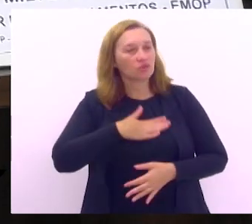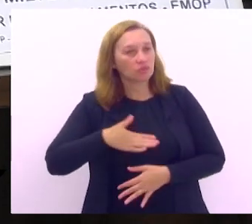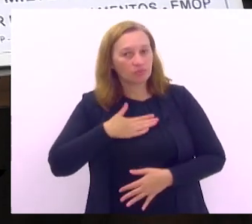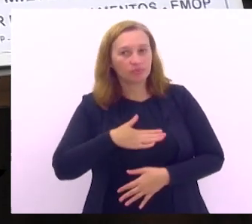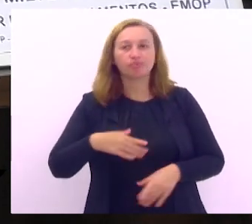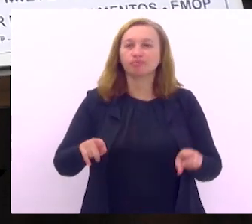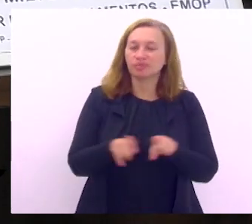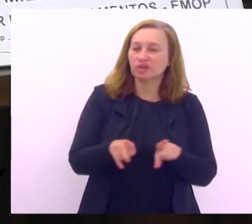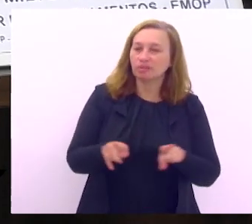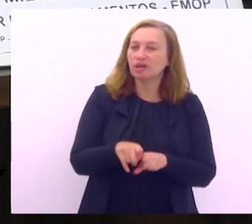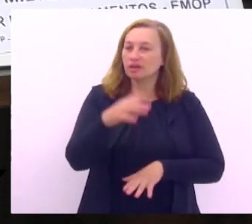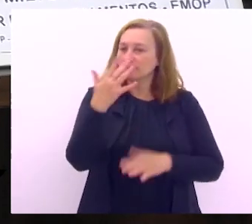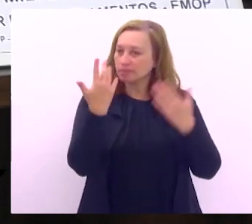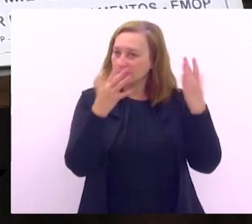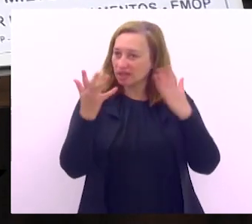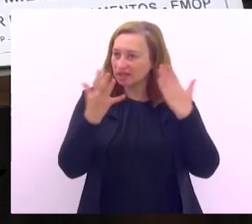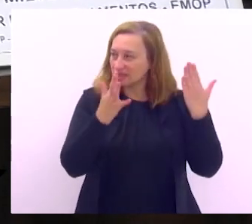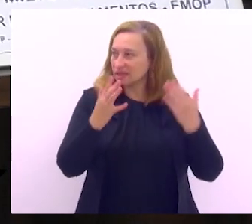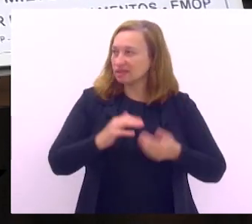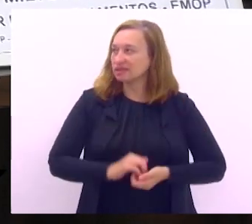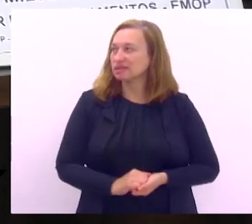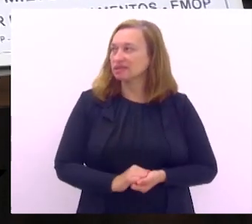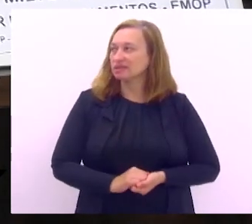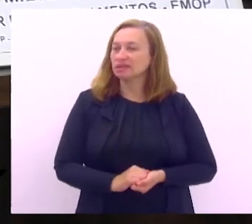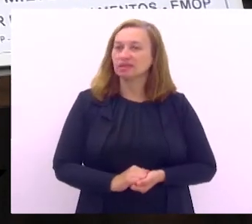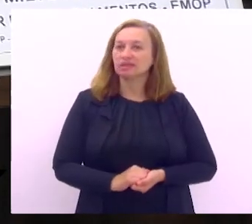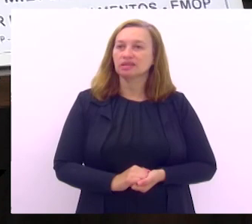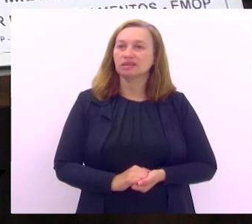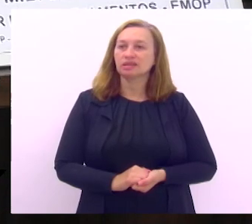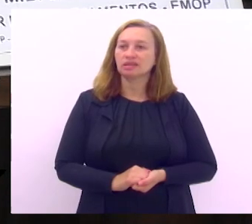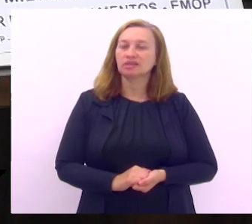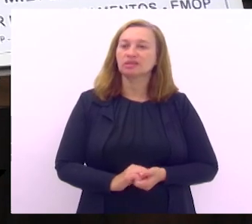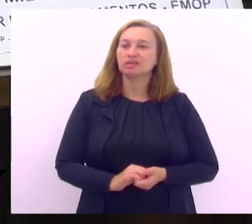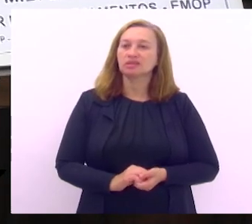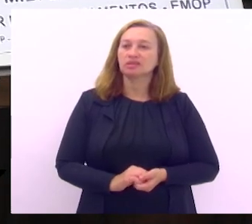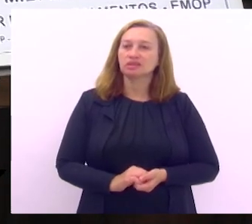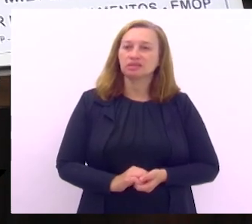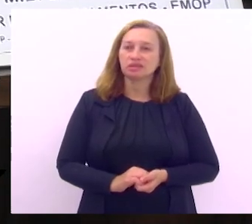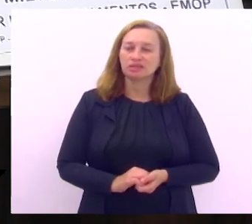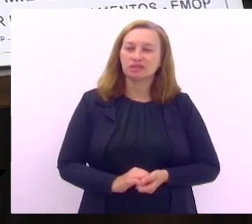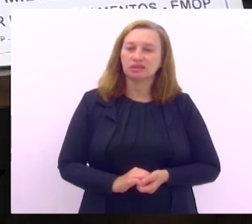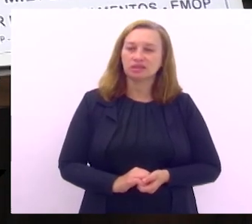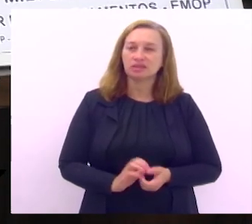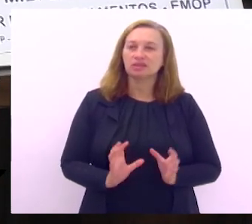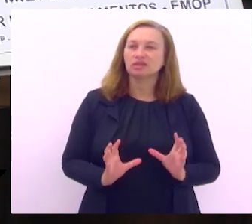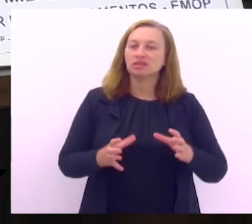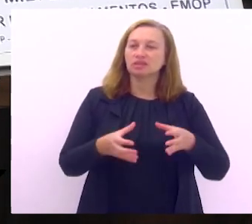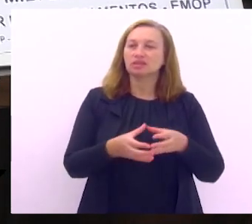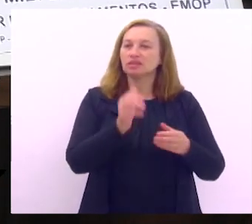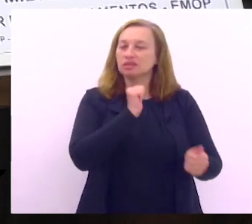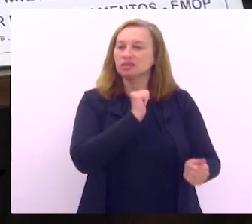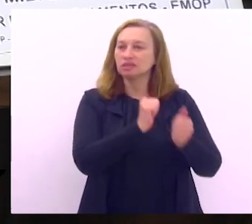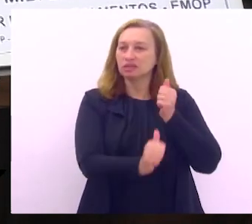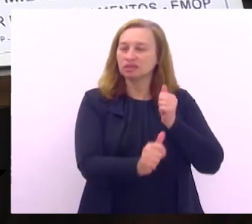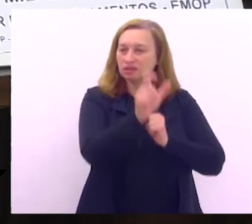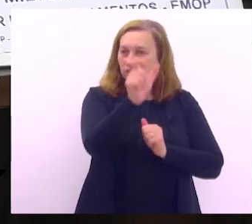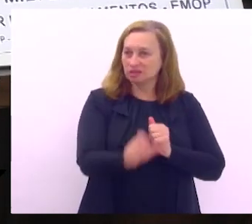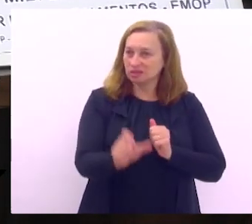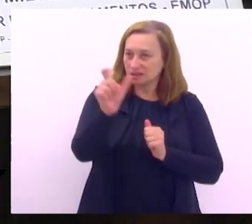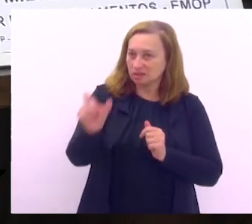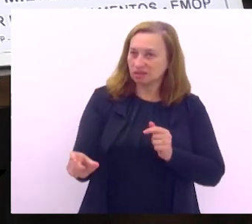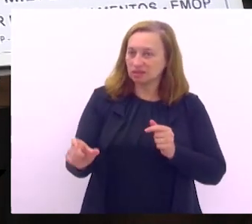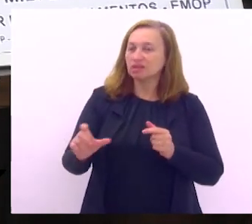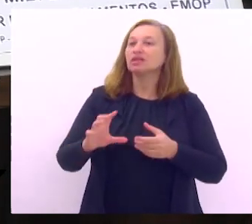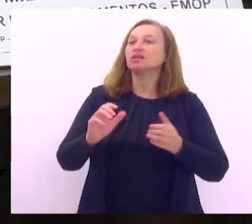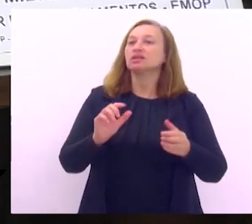de cumprimentar o pessoal da comissão de atletas. Foi uma comissão consultiva que